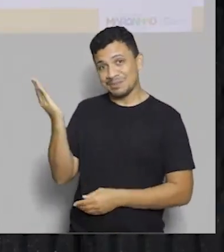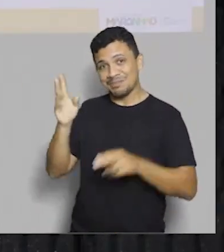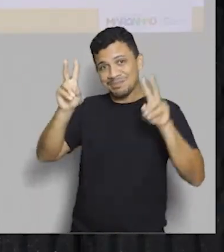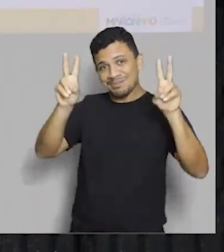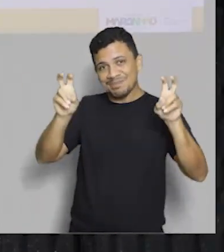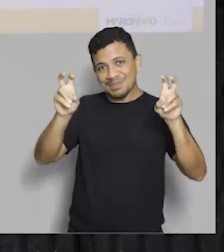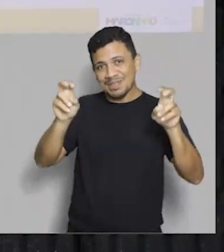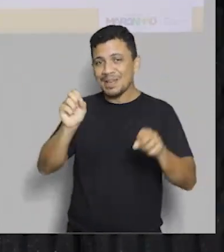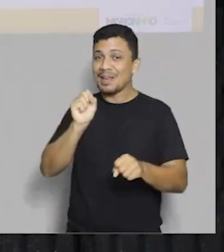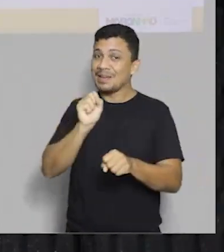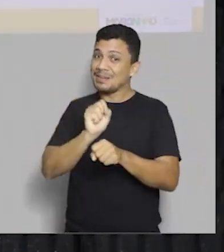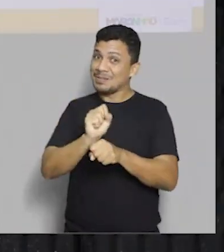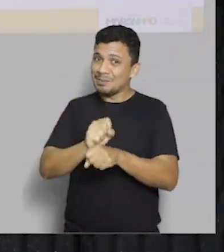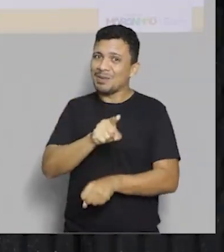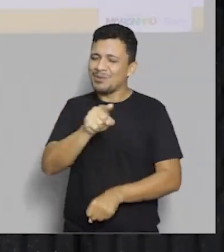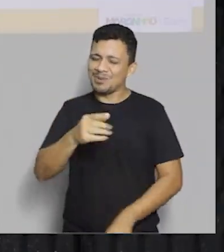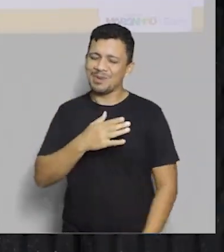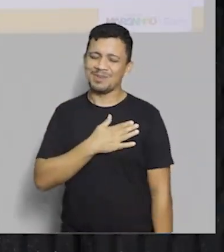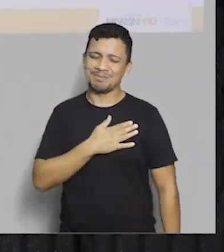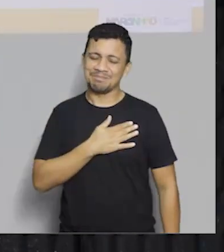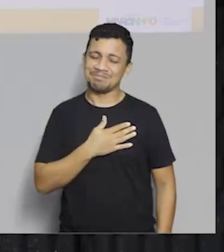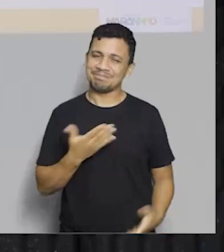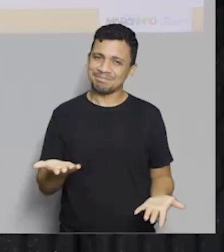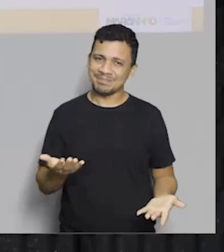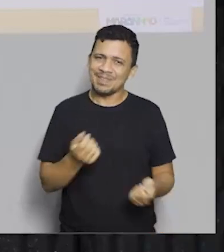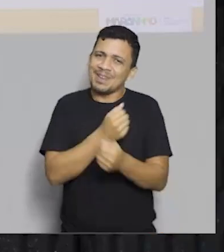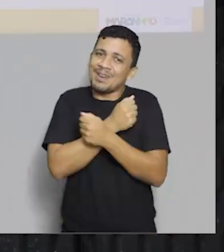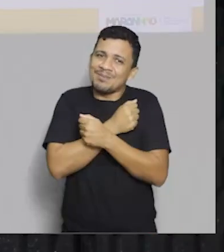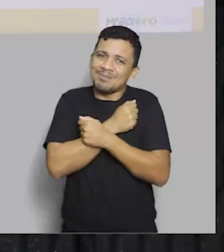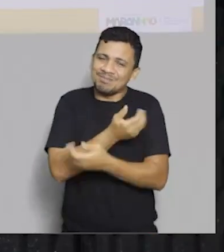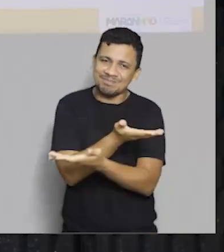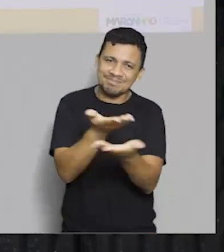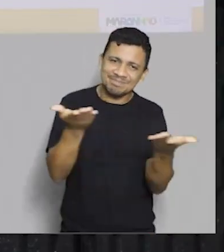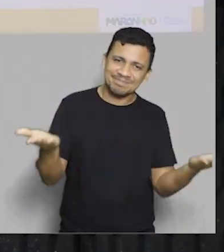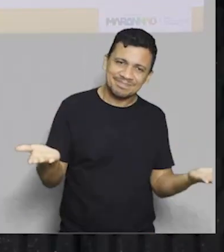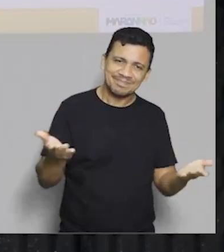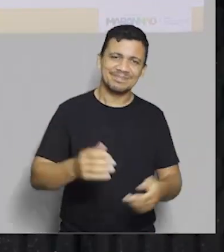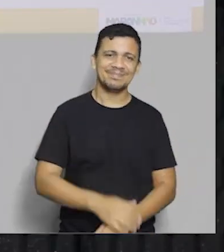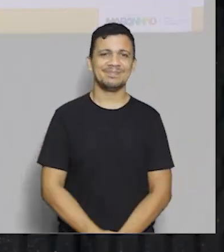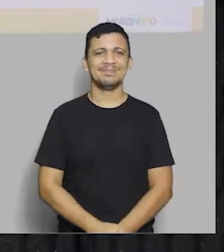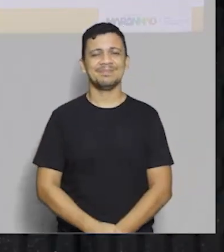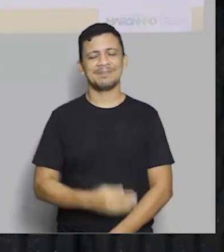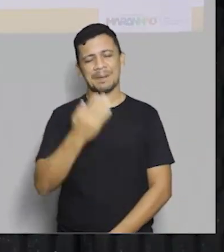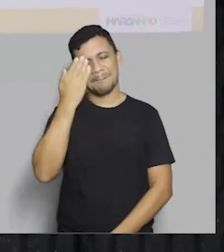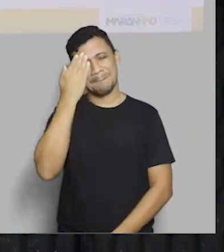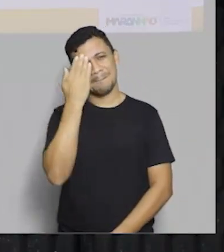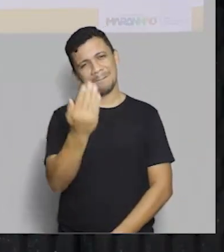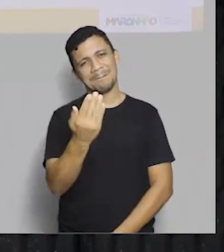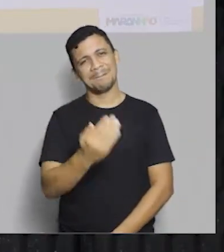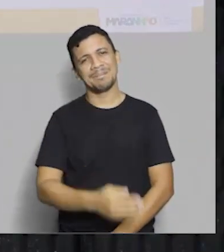tenham gostado. Ficando por aqui, forte abraço a todos, valeu!